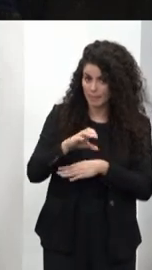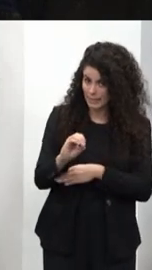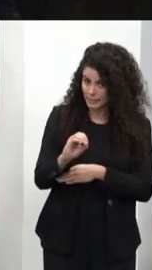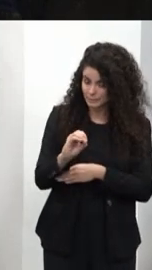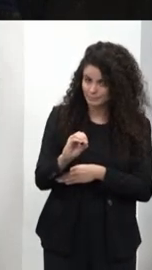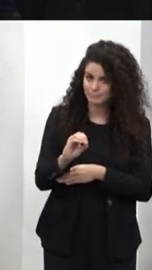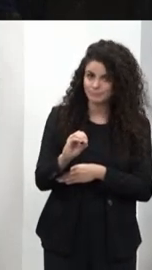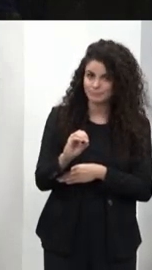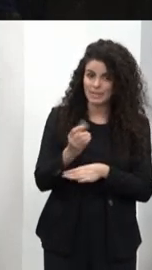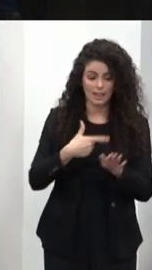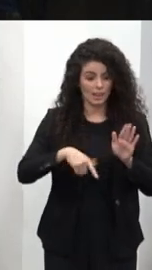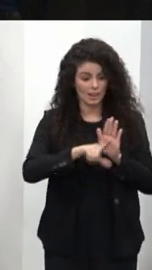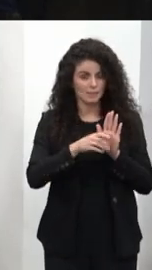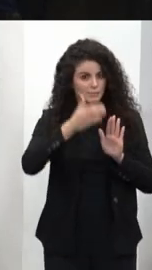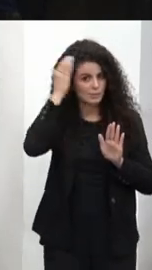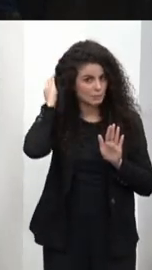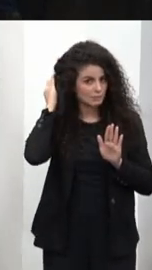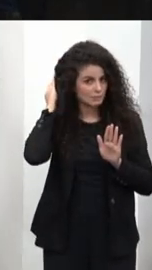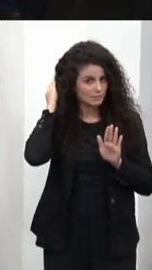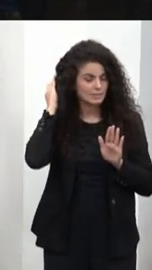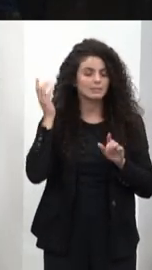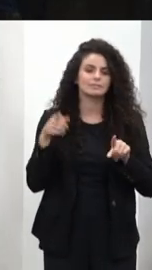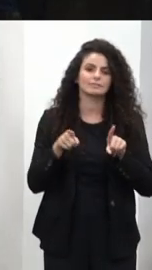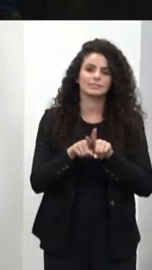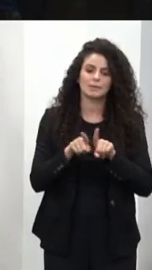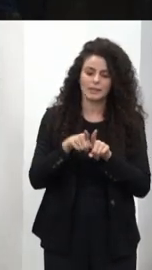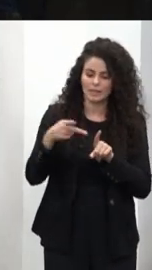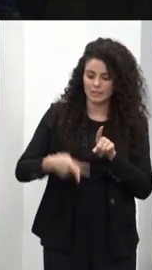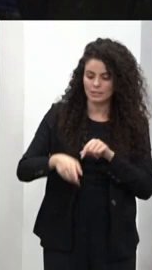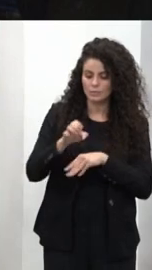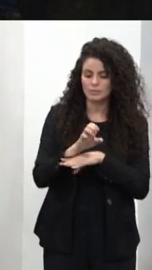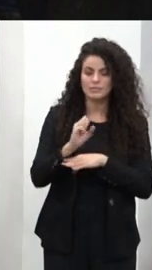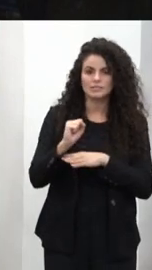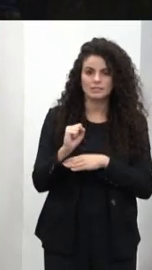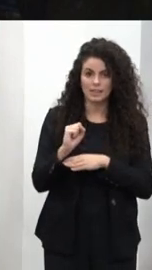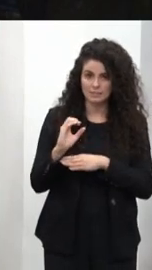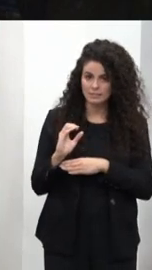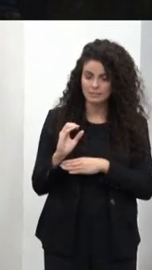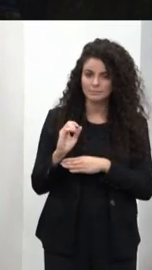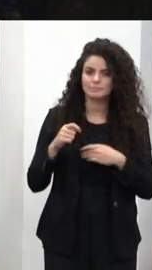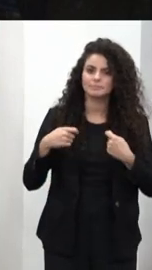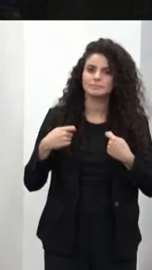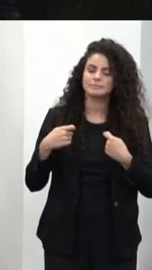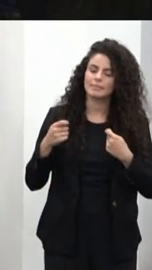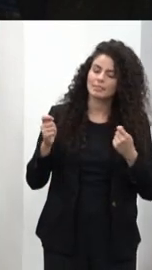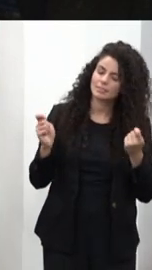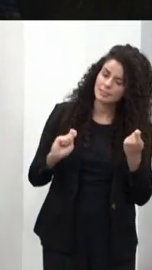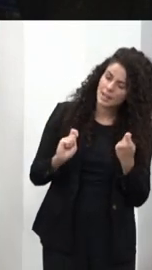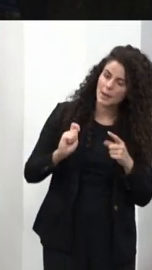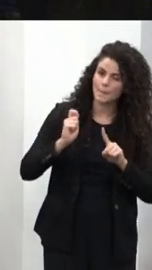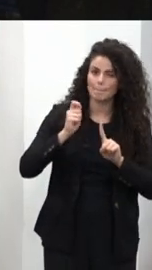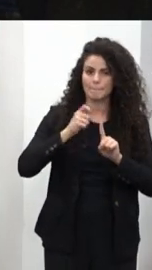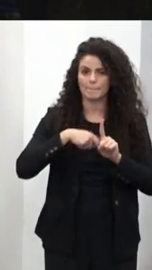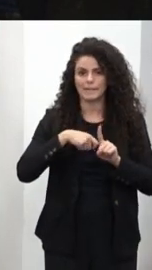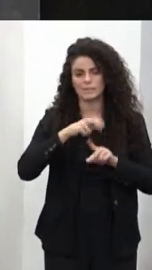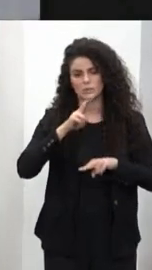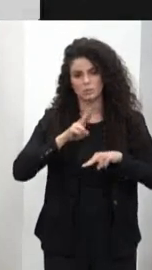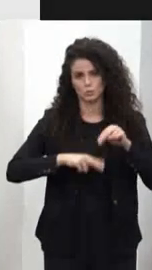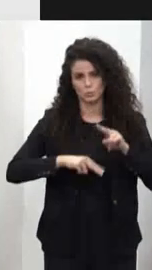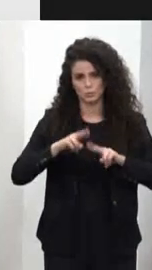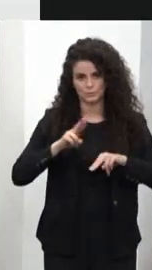lei Paulo Gustavo no estado Aí sim já as expectativas podem ficar aí para junho depois